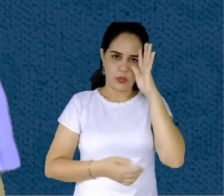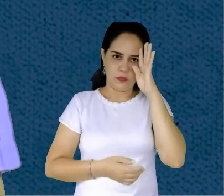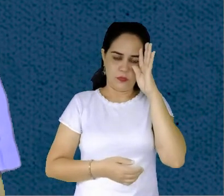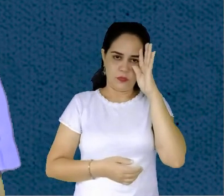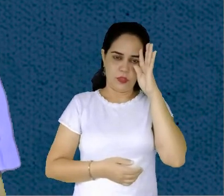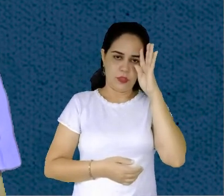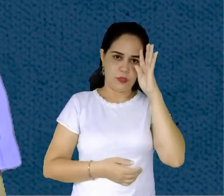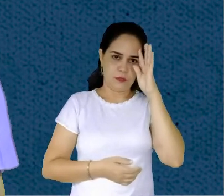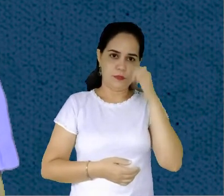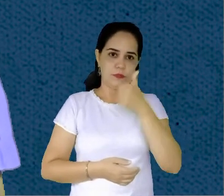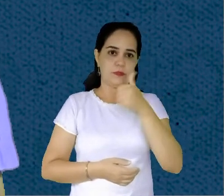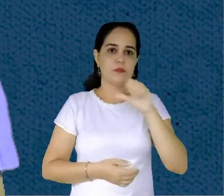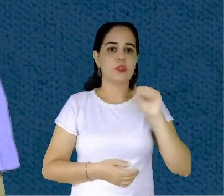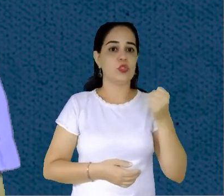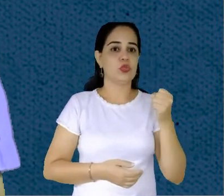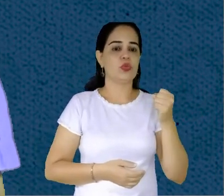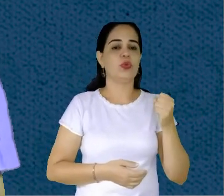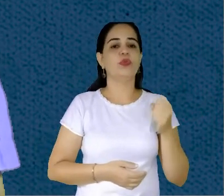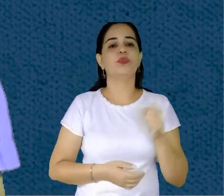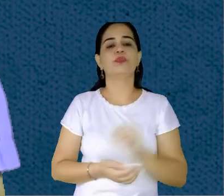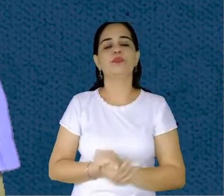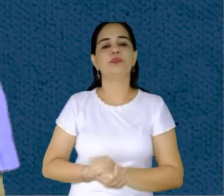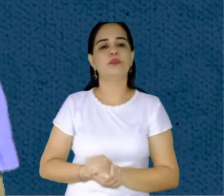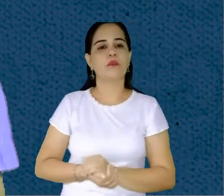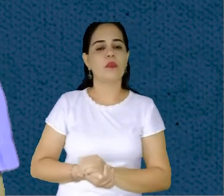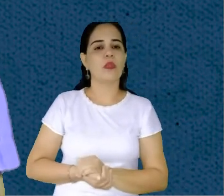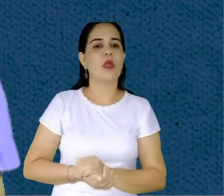realizamos a caminhada